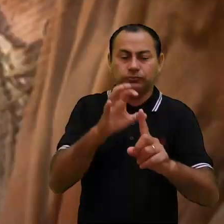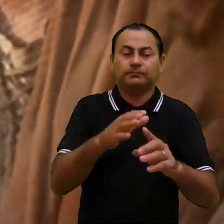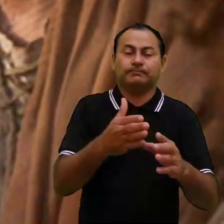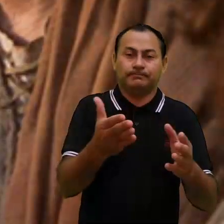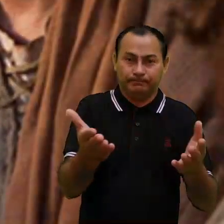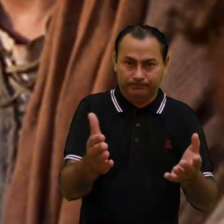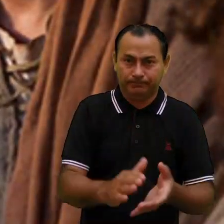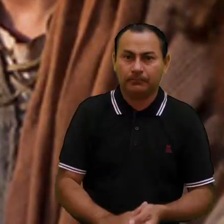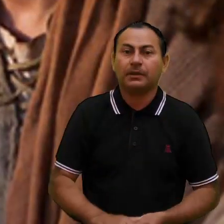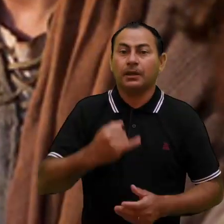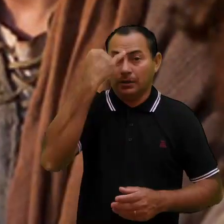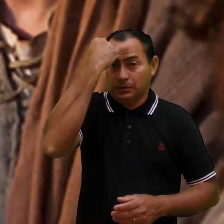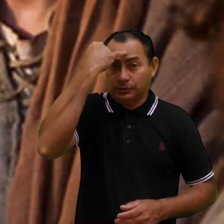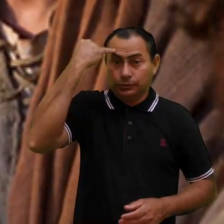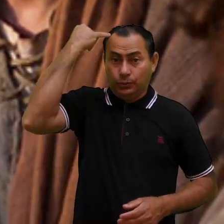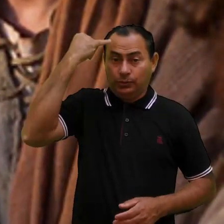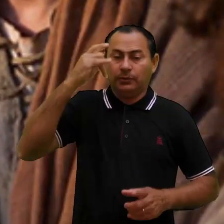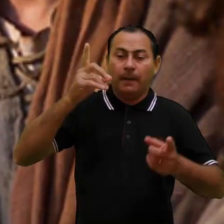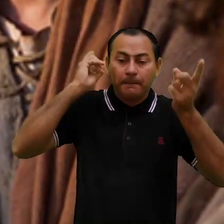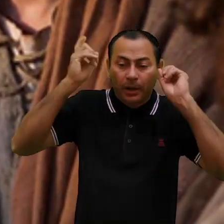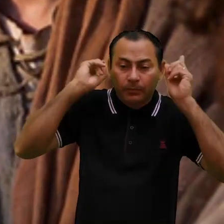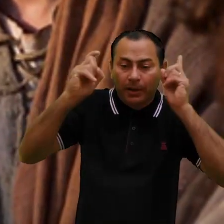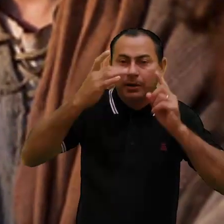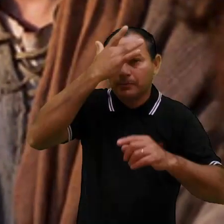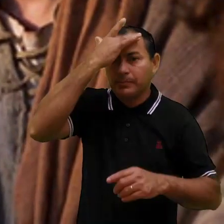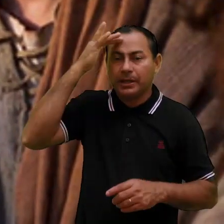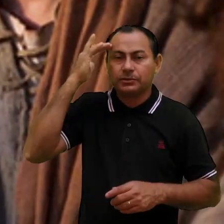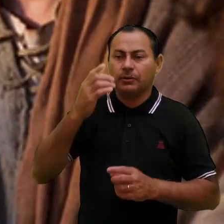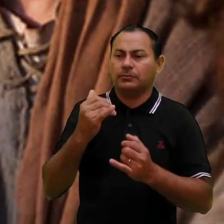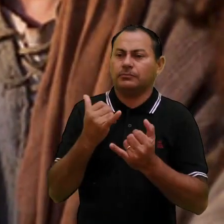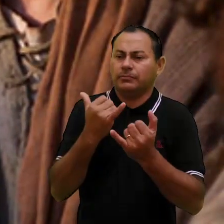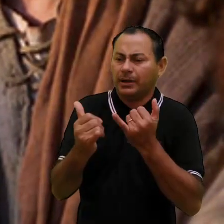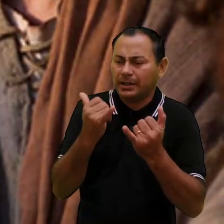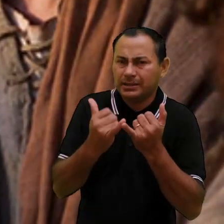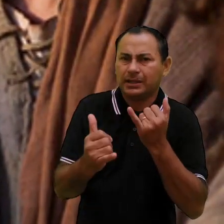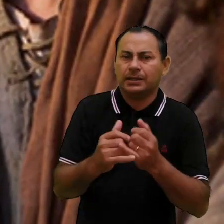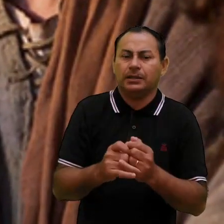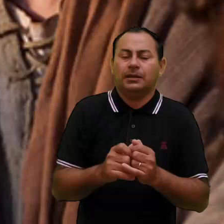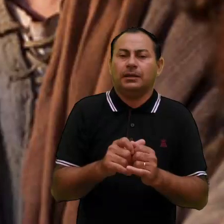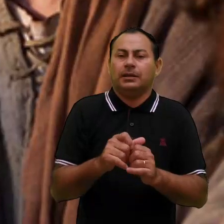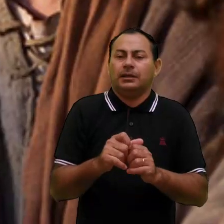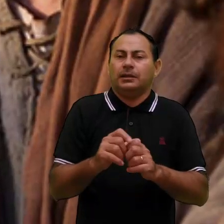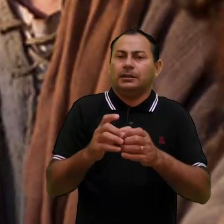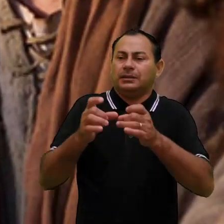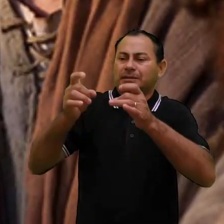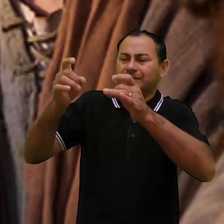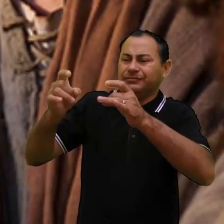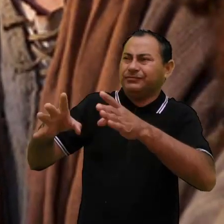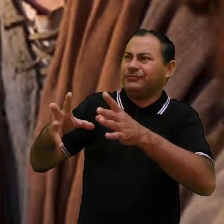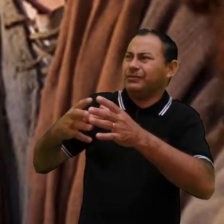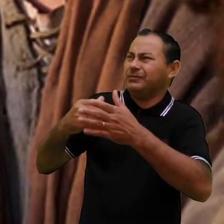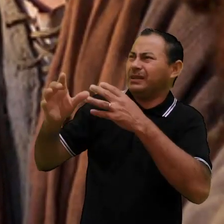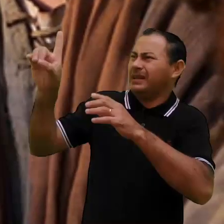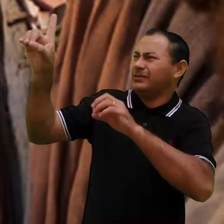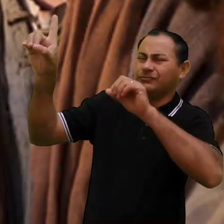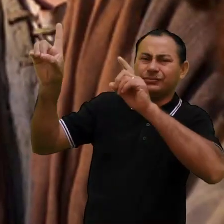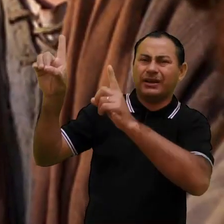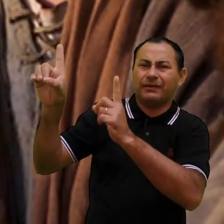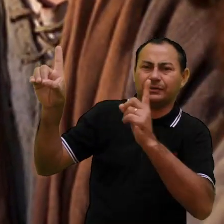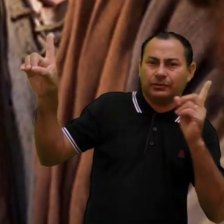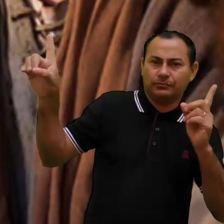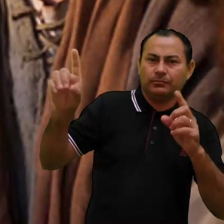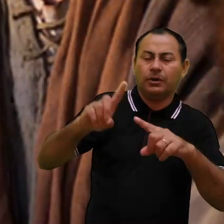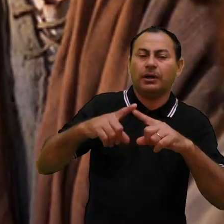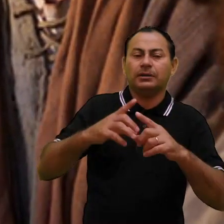ele. Judas estava preocupado com aqueles que pareciam estar saindo da graça ou largando a fé, provavelmente por causa